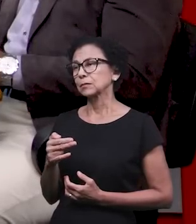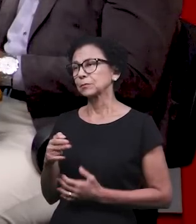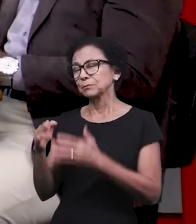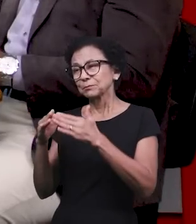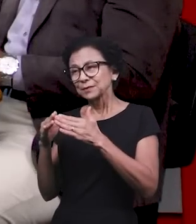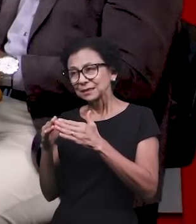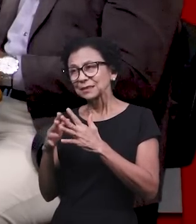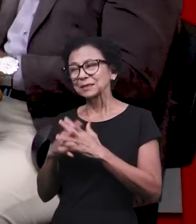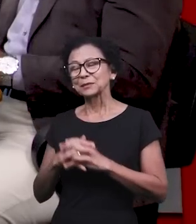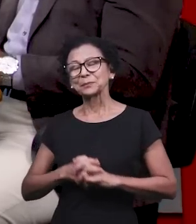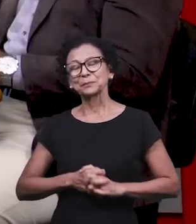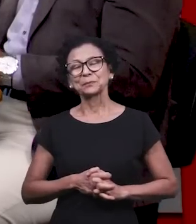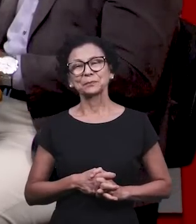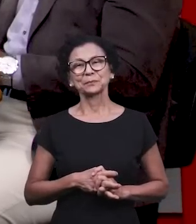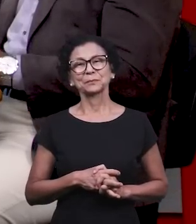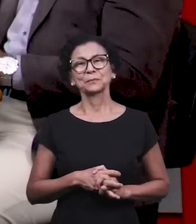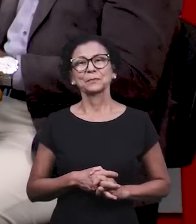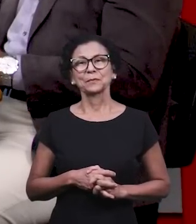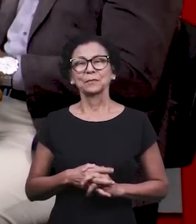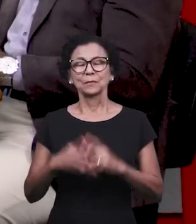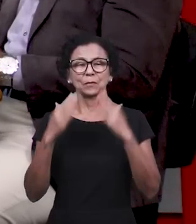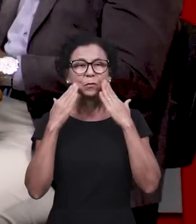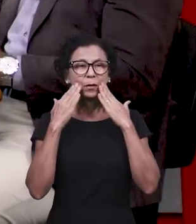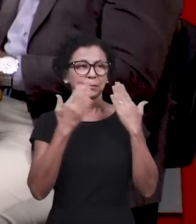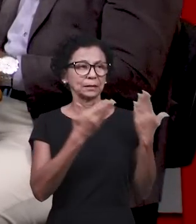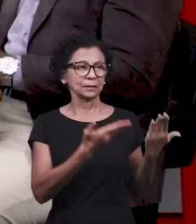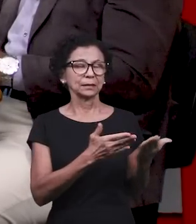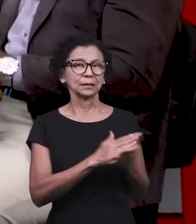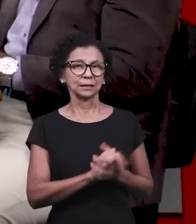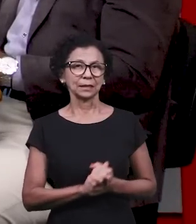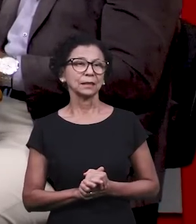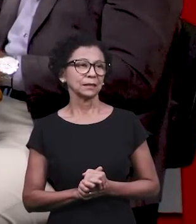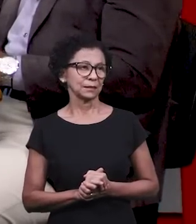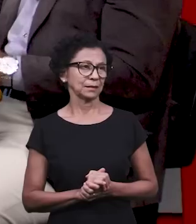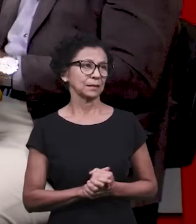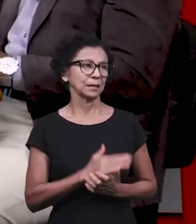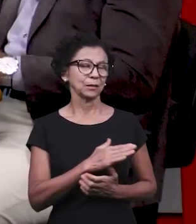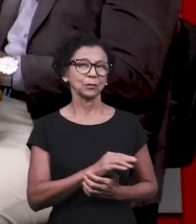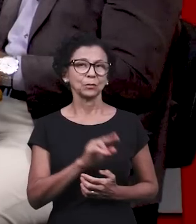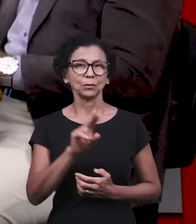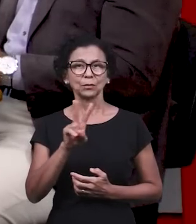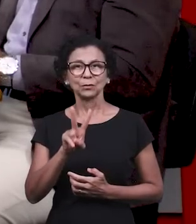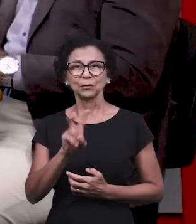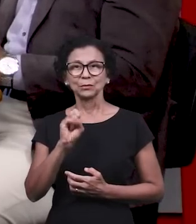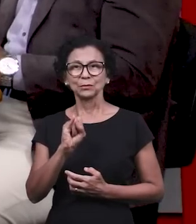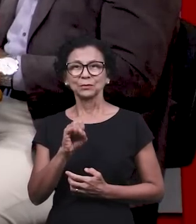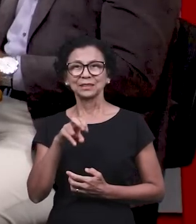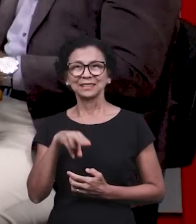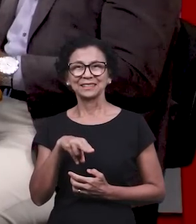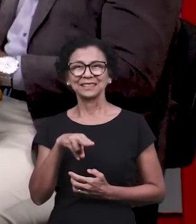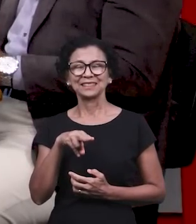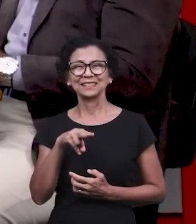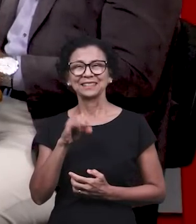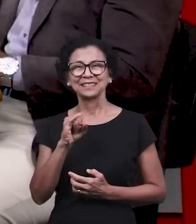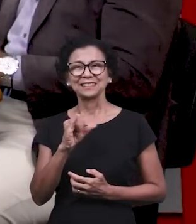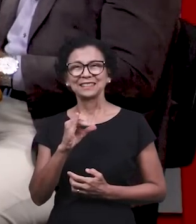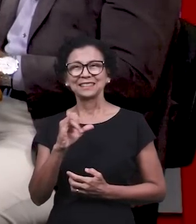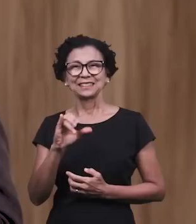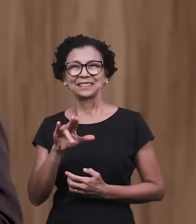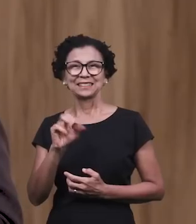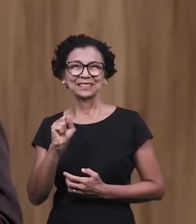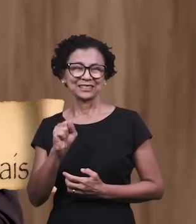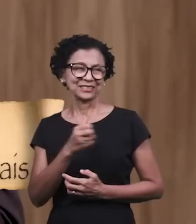e comecei a ter afeição pela história. Mais tarde, anos mais tarde, eu passei da aula de